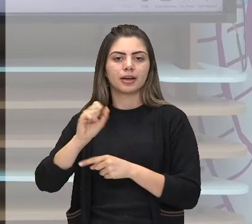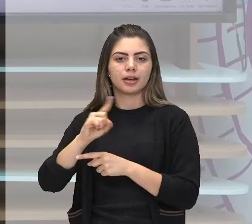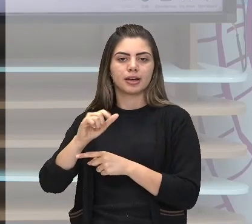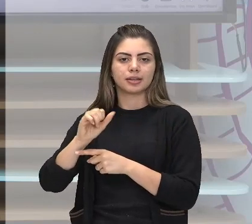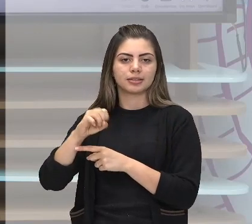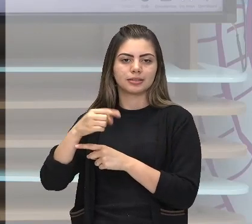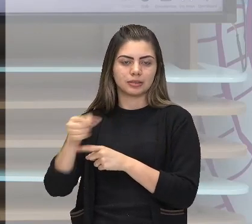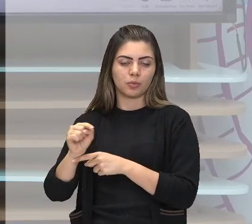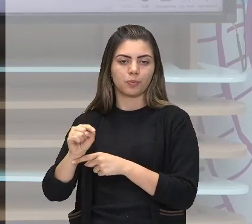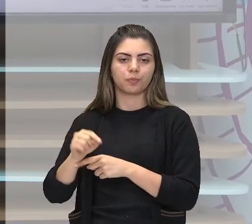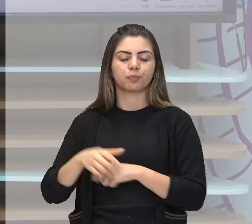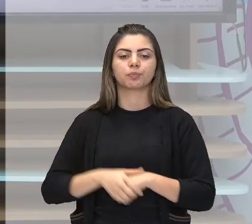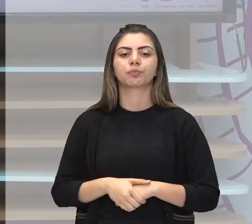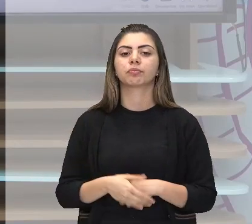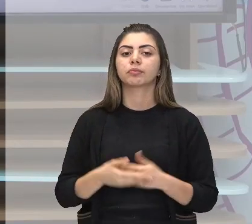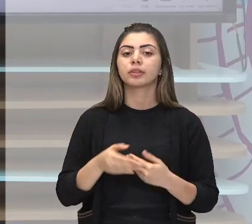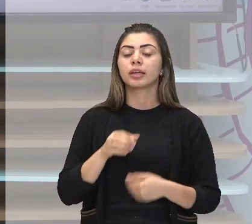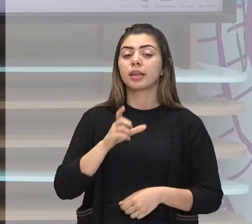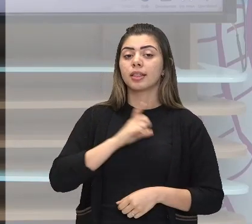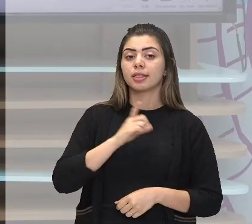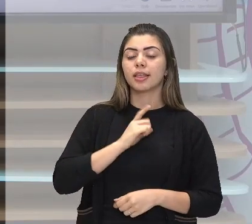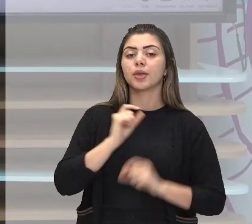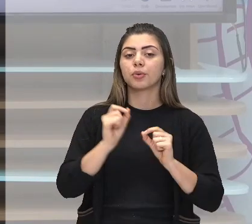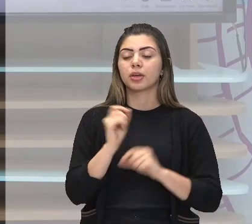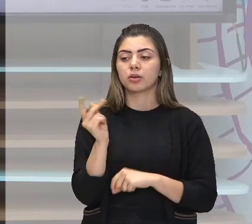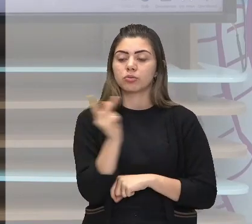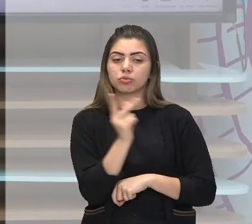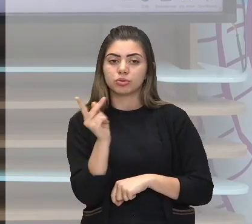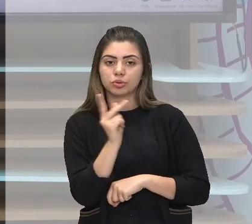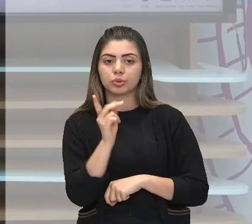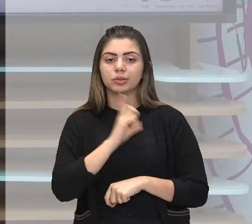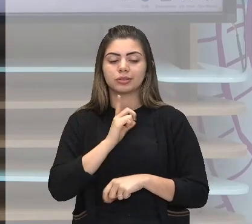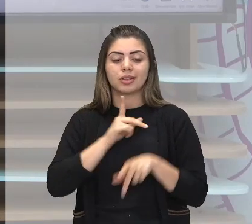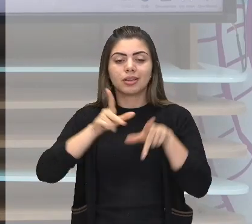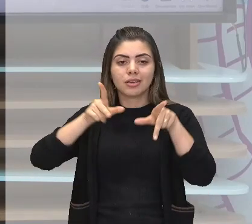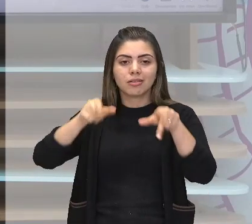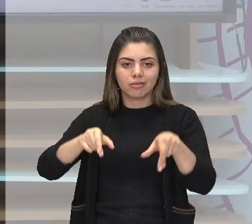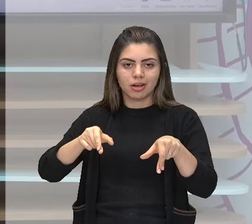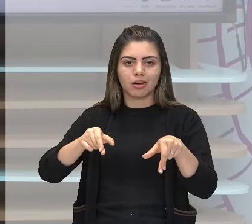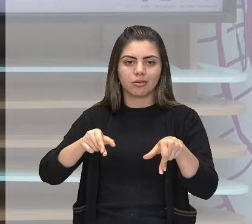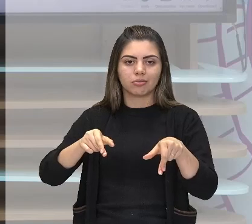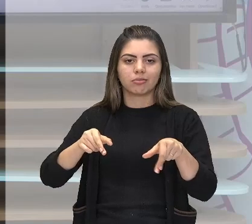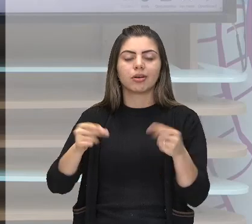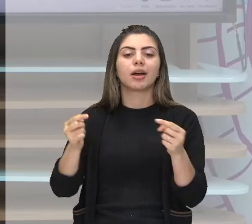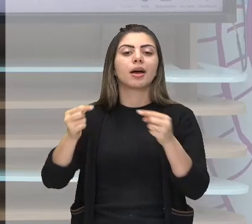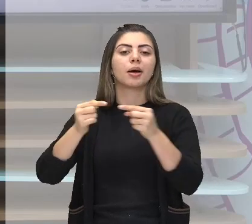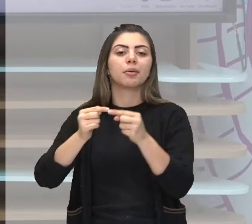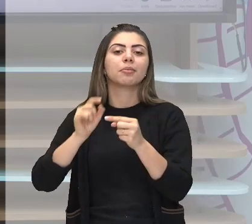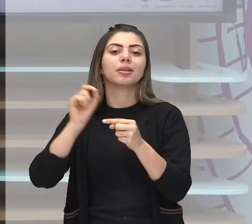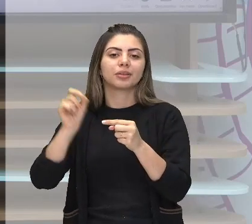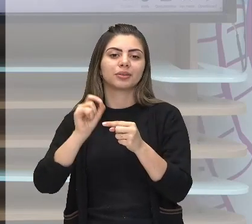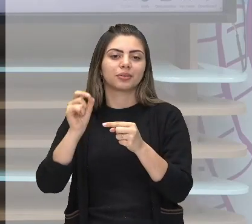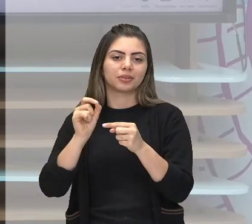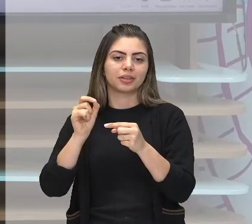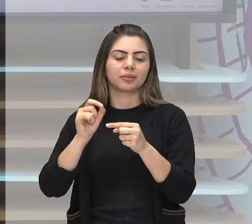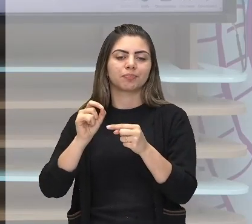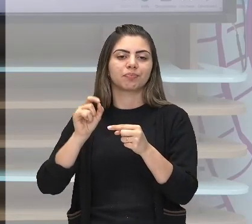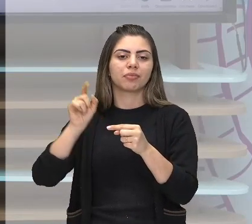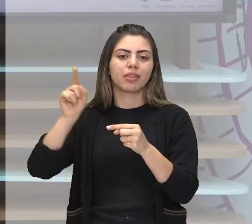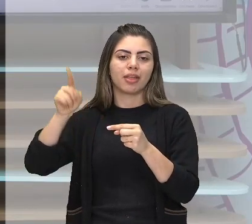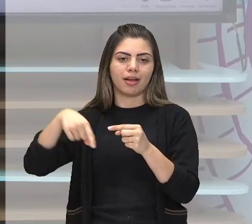você iguala duas razões, certo? Você está diante de